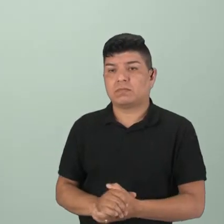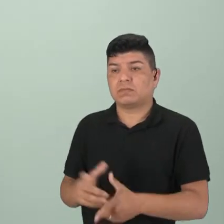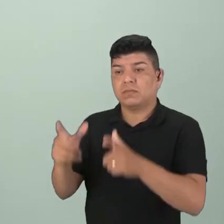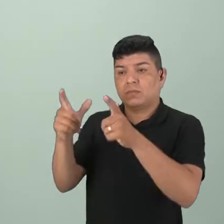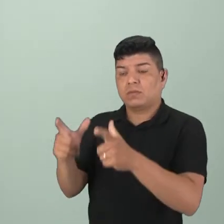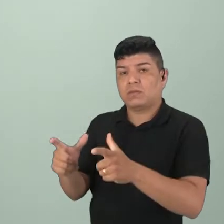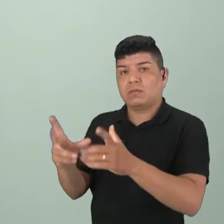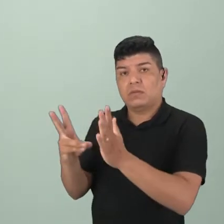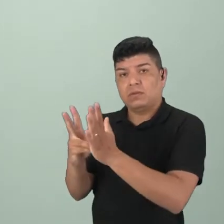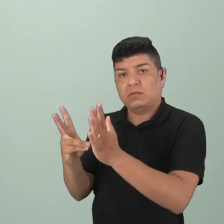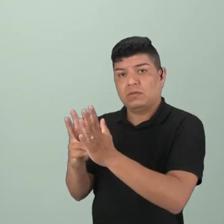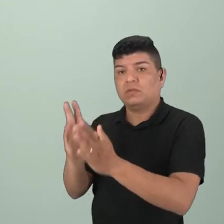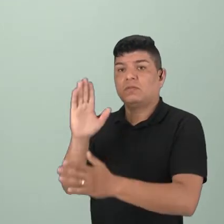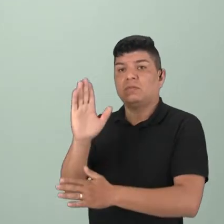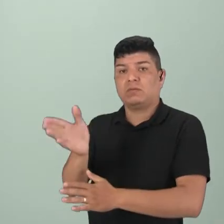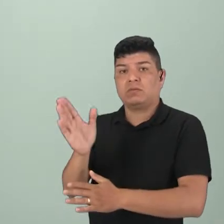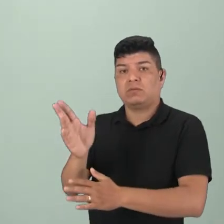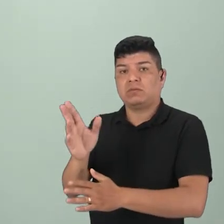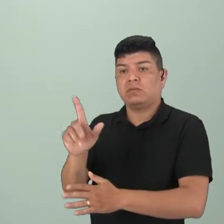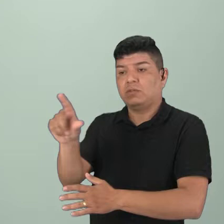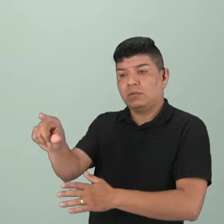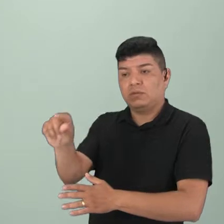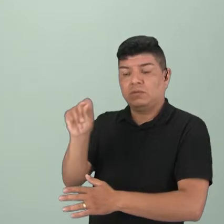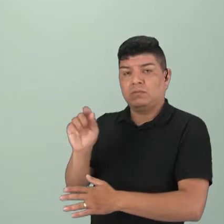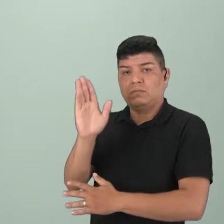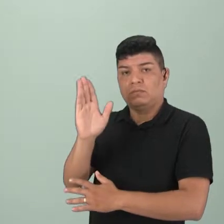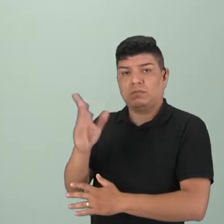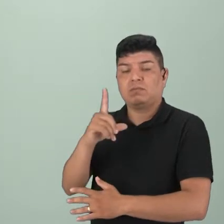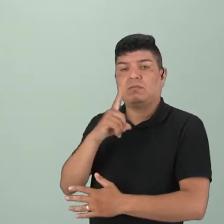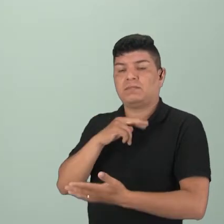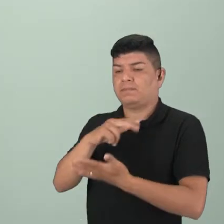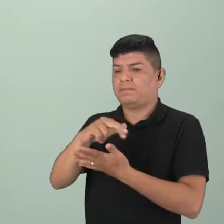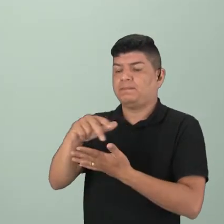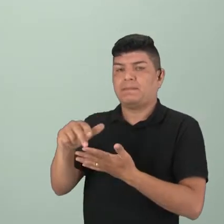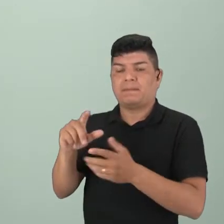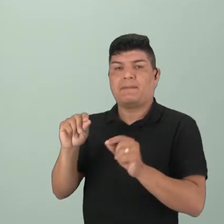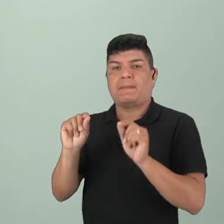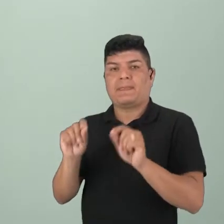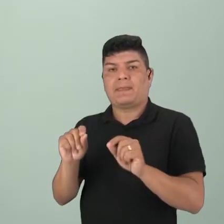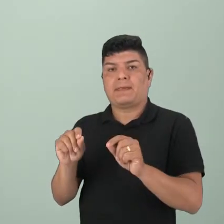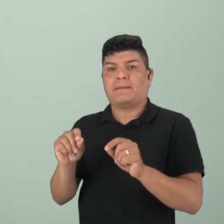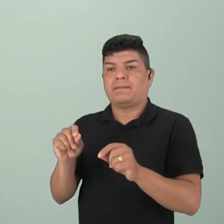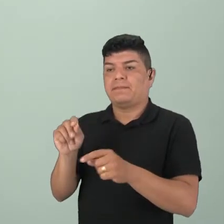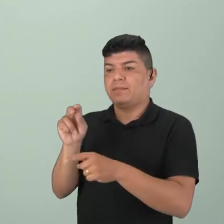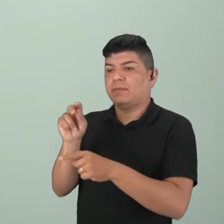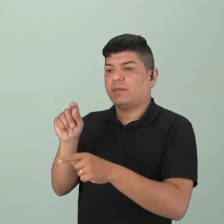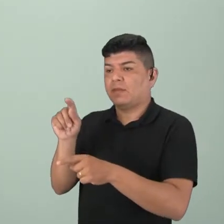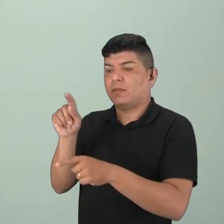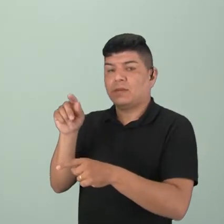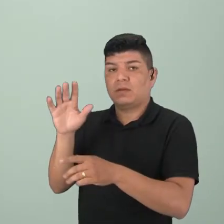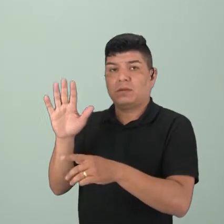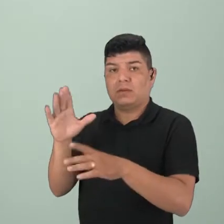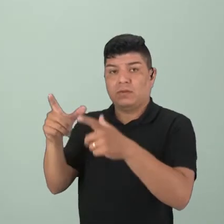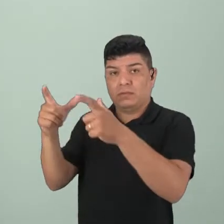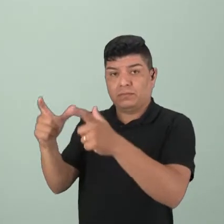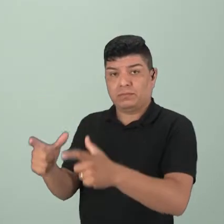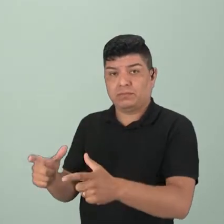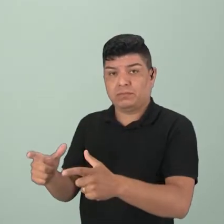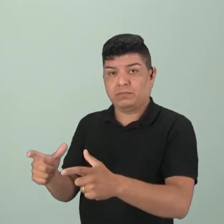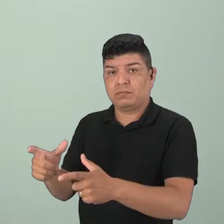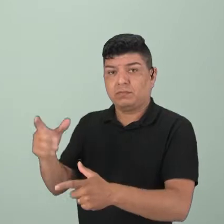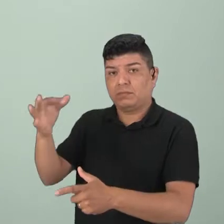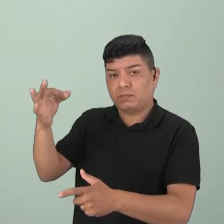terras indígenas já são terras demarcadas, A gente tem muito essa questão pelas demarcações aí das terras indígenas, são